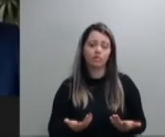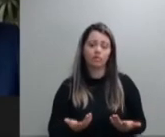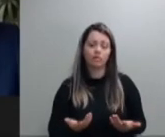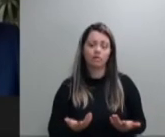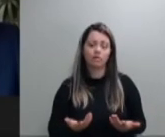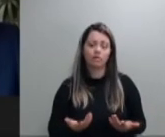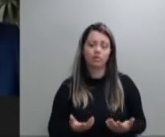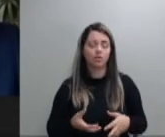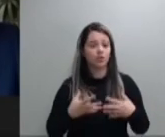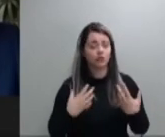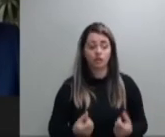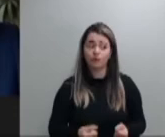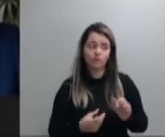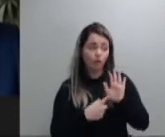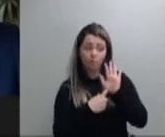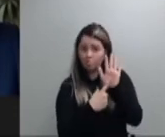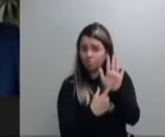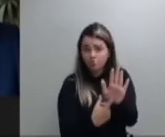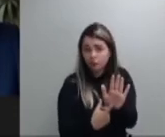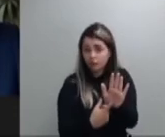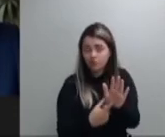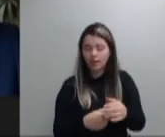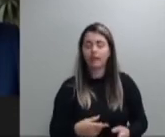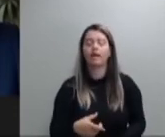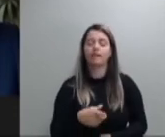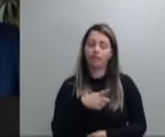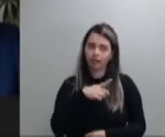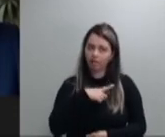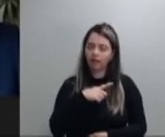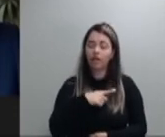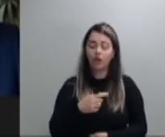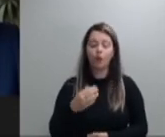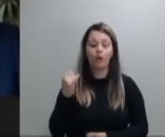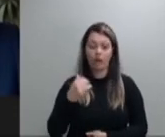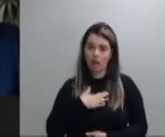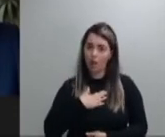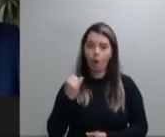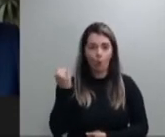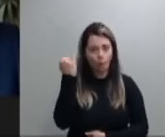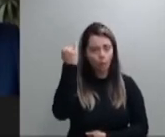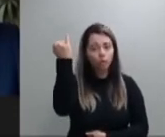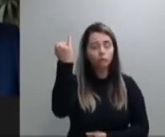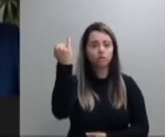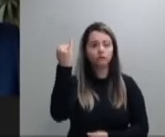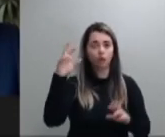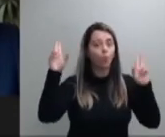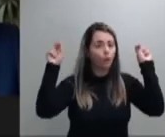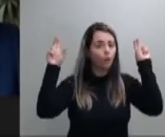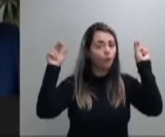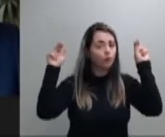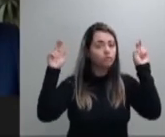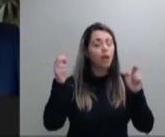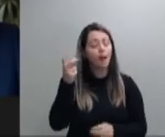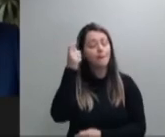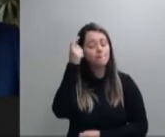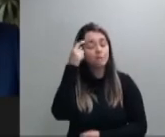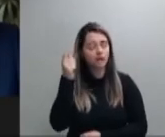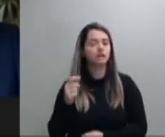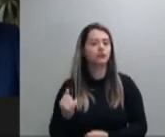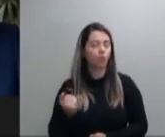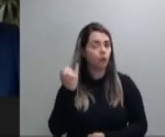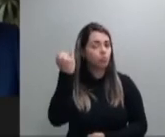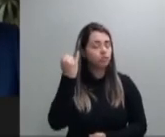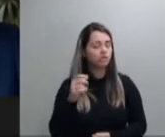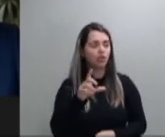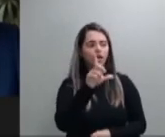chegamos a apreciar essa questão me parece que é bem relevante o tema eu acho eu penso que seria interessante o ministro Napoleão